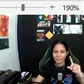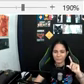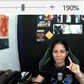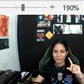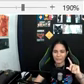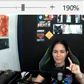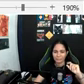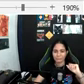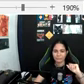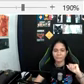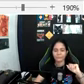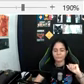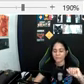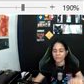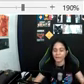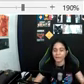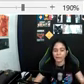Então, vamos lá.